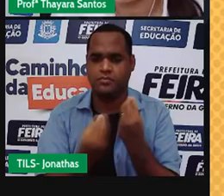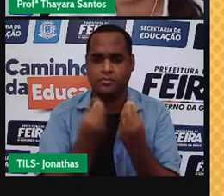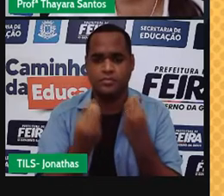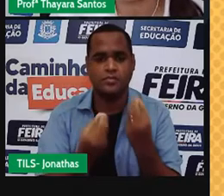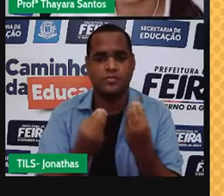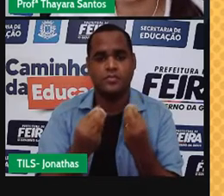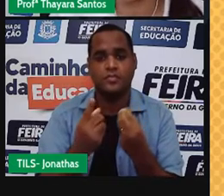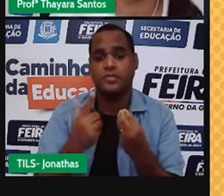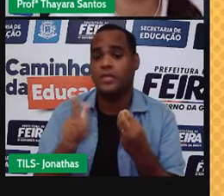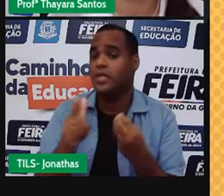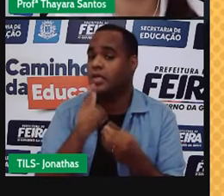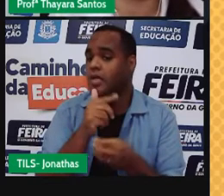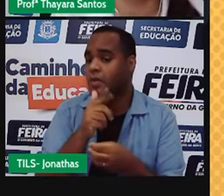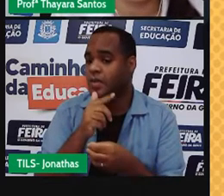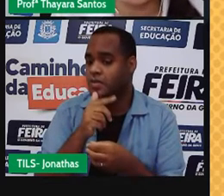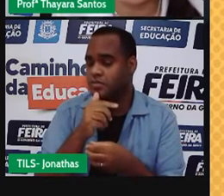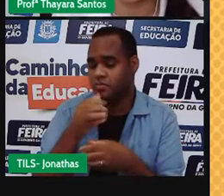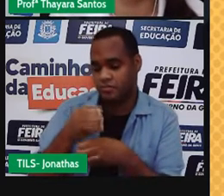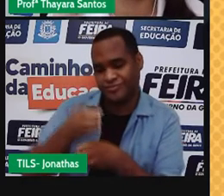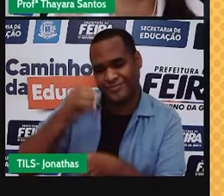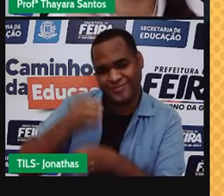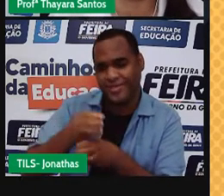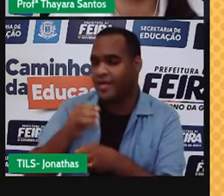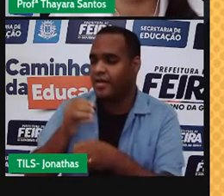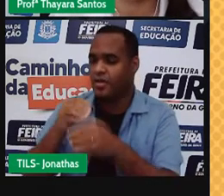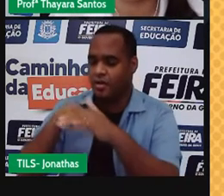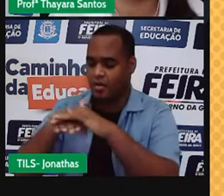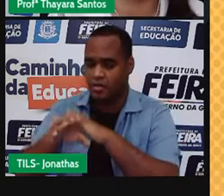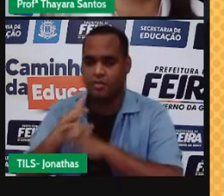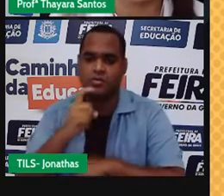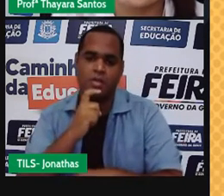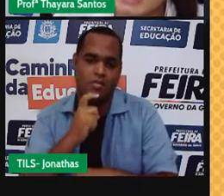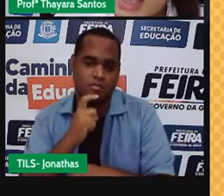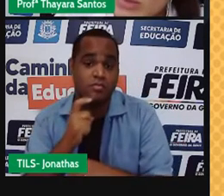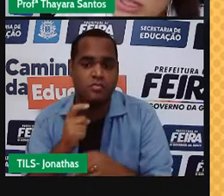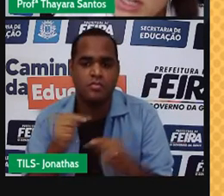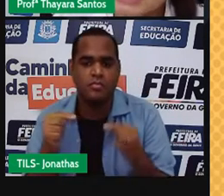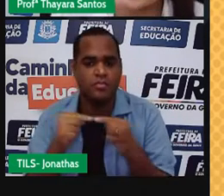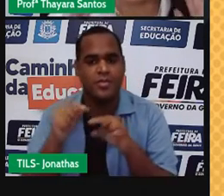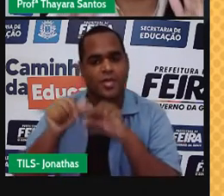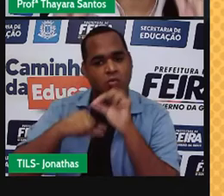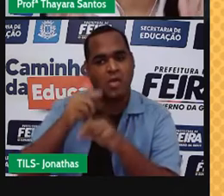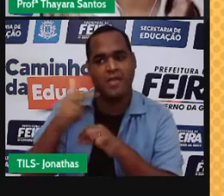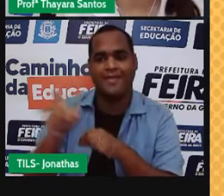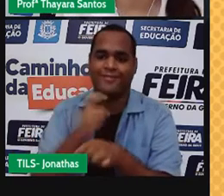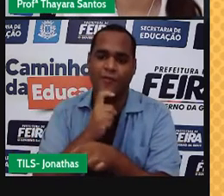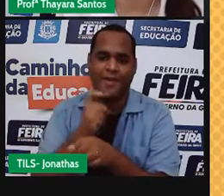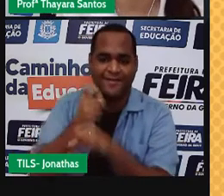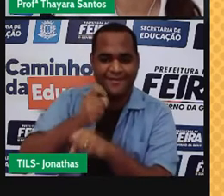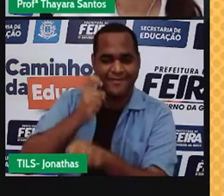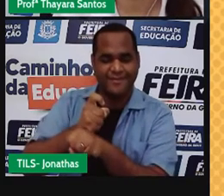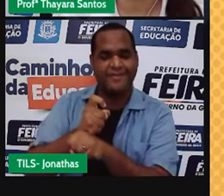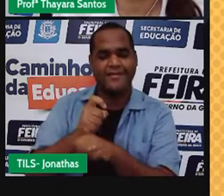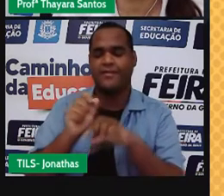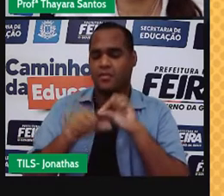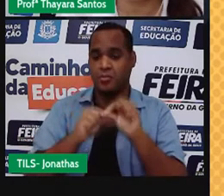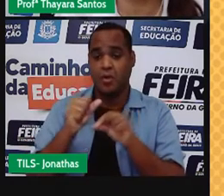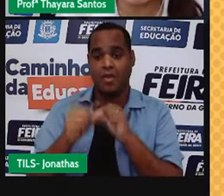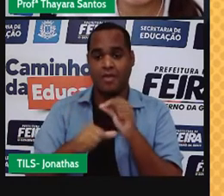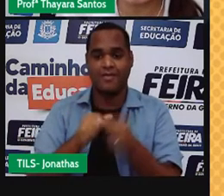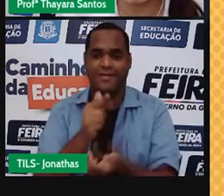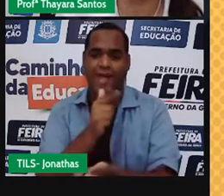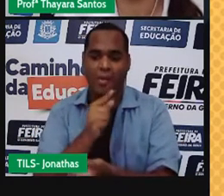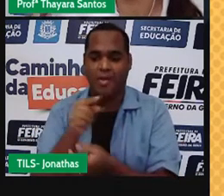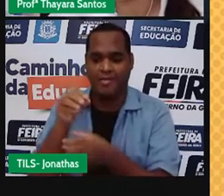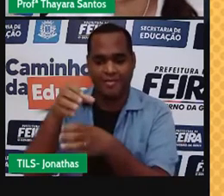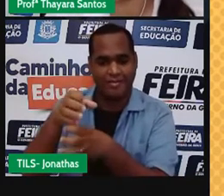pegar uma garrafa colocar água dente para botar no congelador ela vai congelar e a água que tá lá dentro baixo minha forma daquela